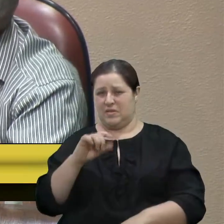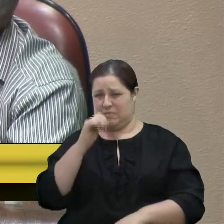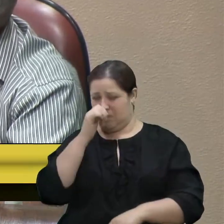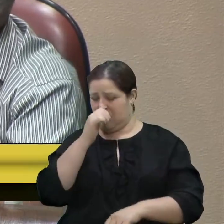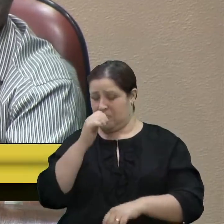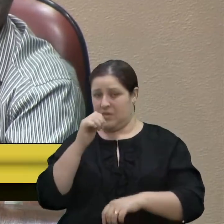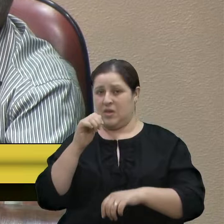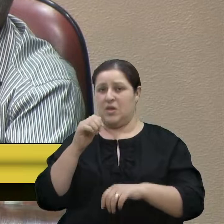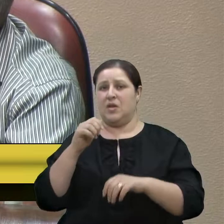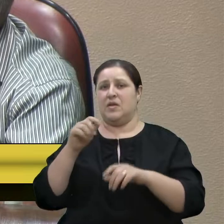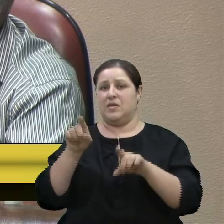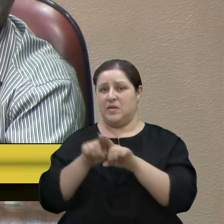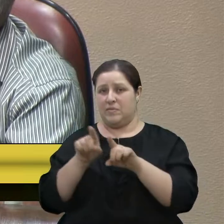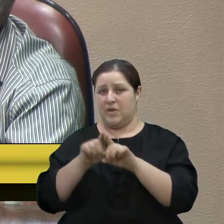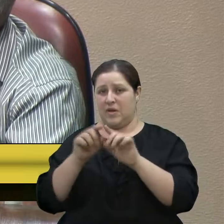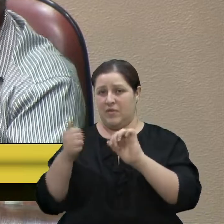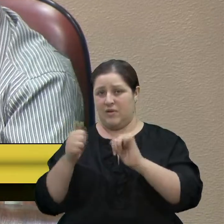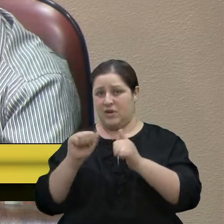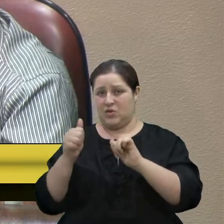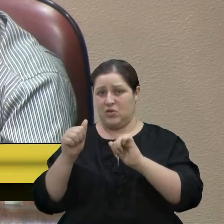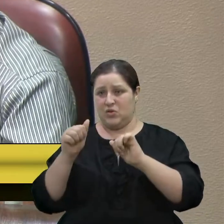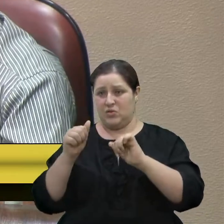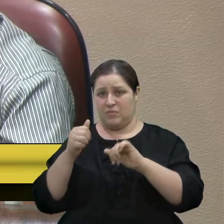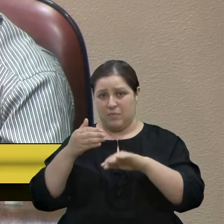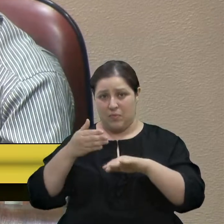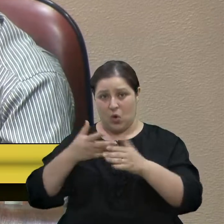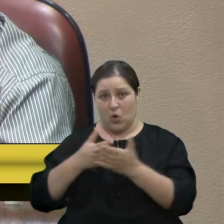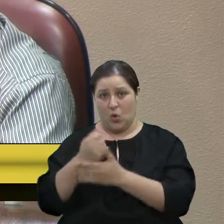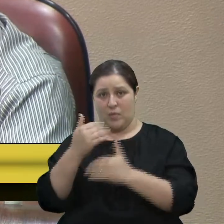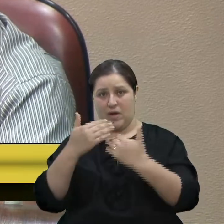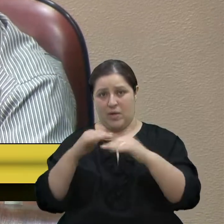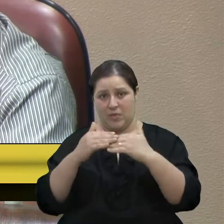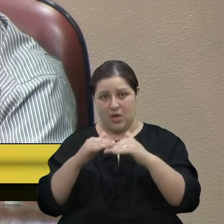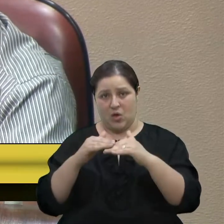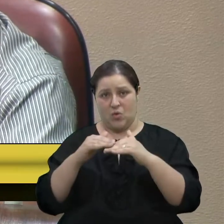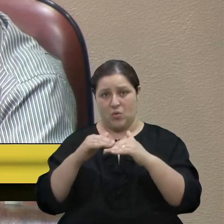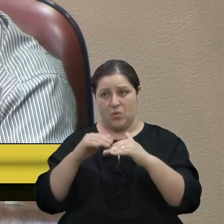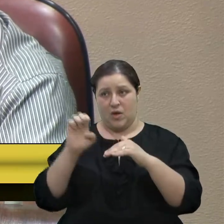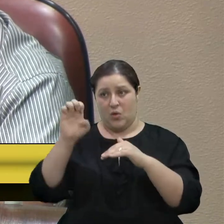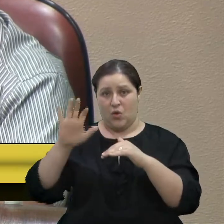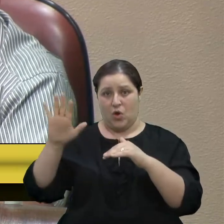compra de caminhão. A gente tem que lembrar essas coisas.